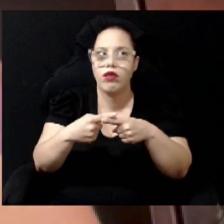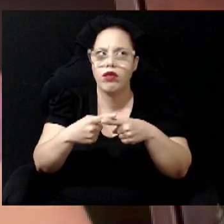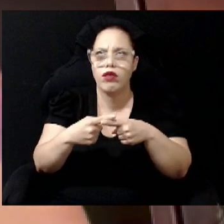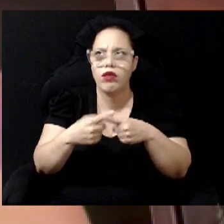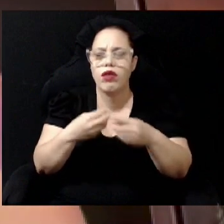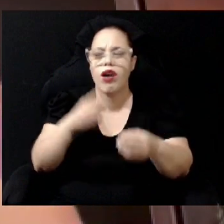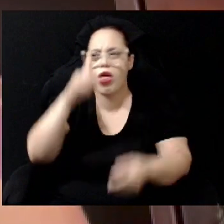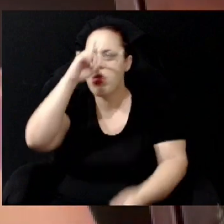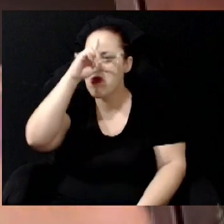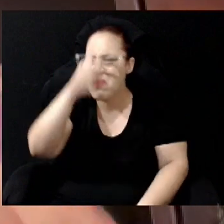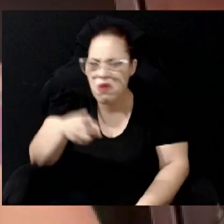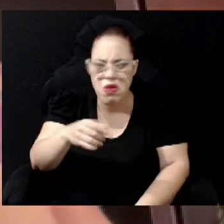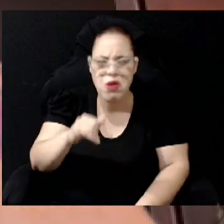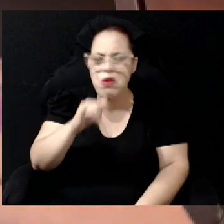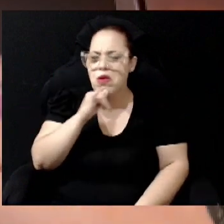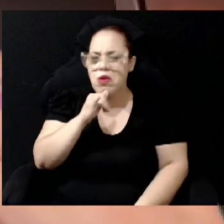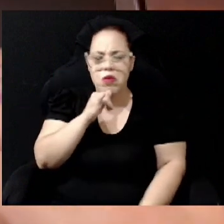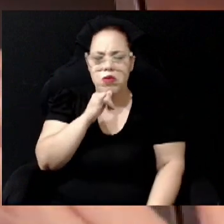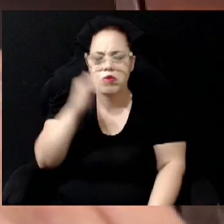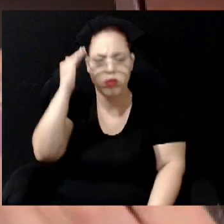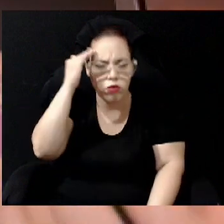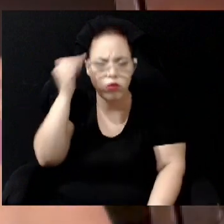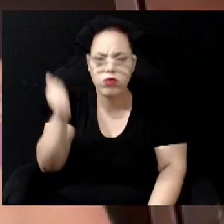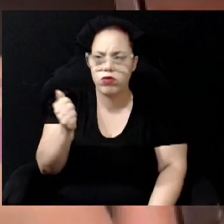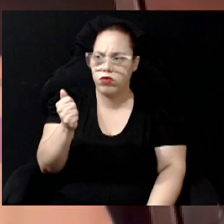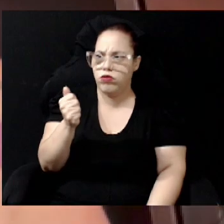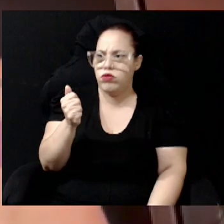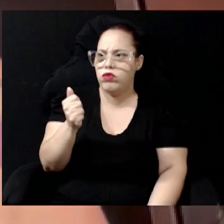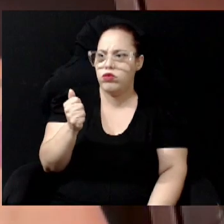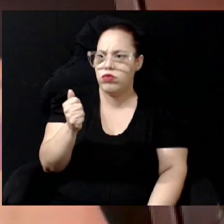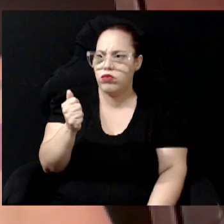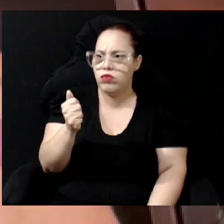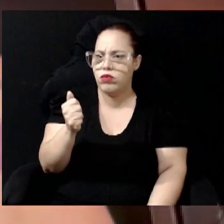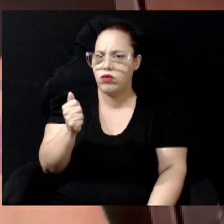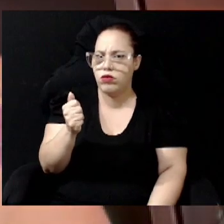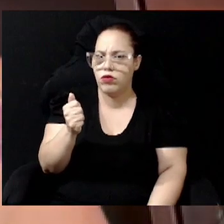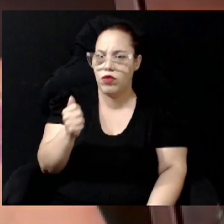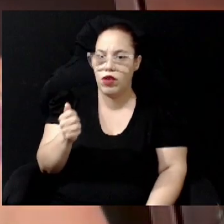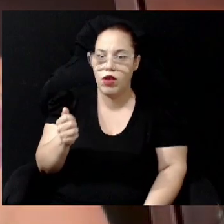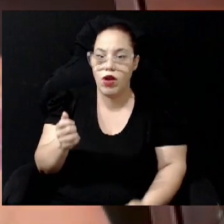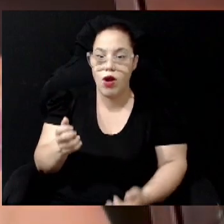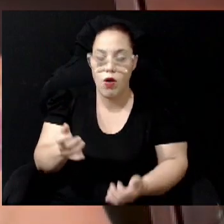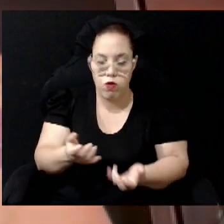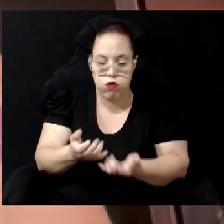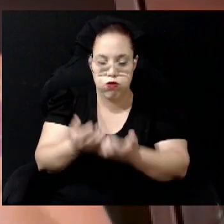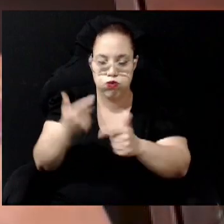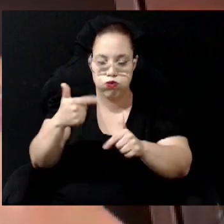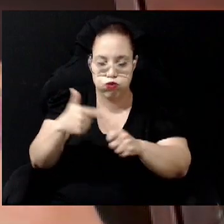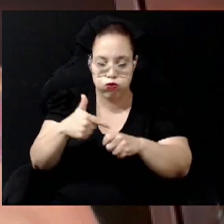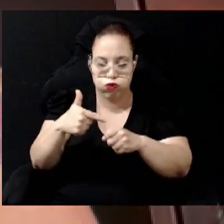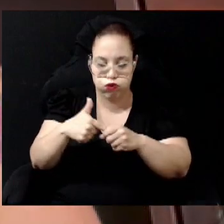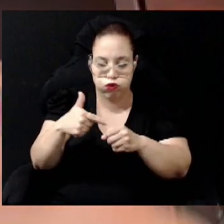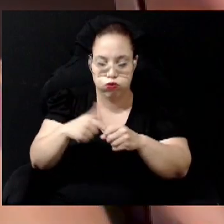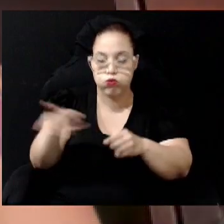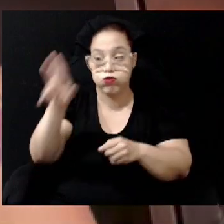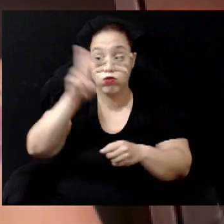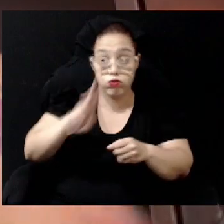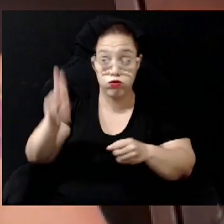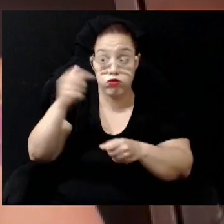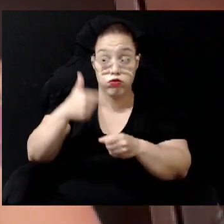decisão, por exemplo, todos nós sabemos que a queima de combustível fóssil, então usar combustível